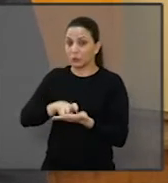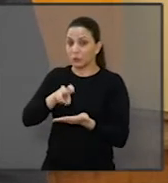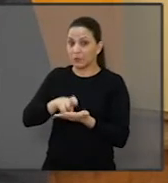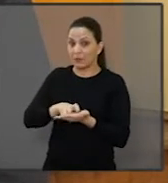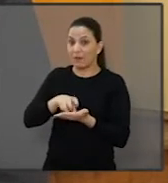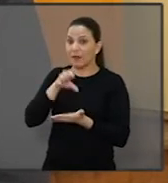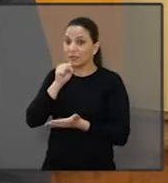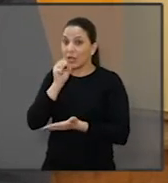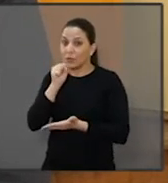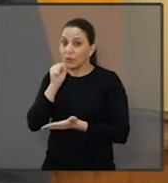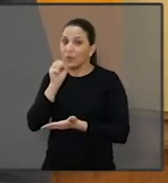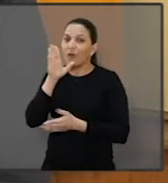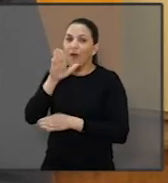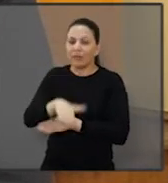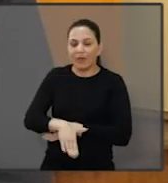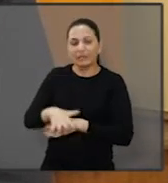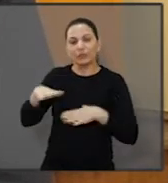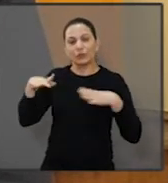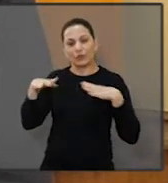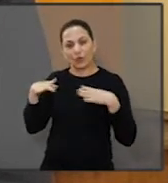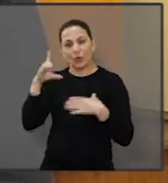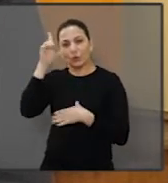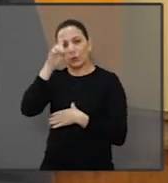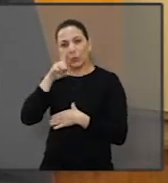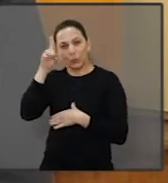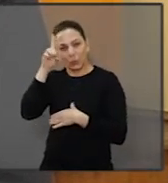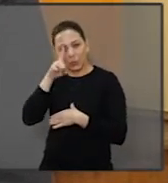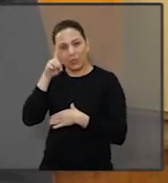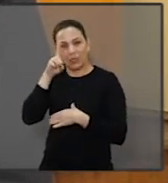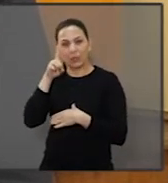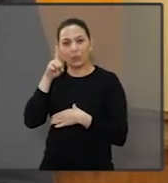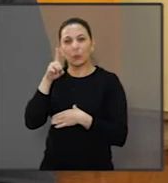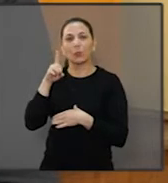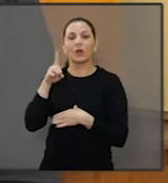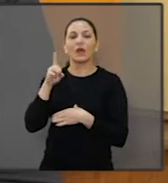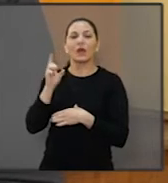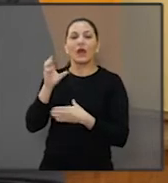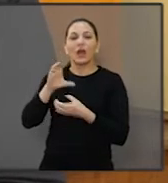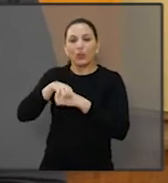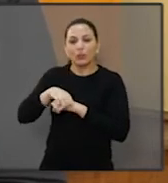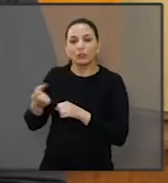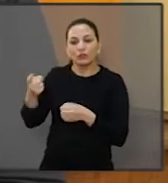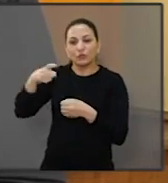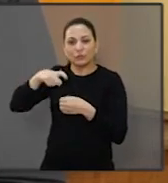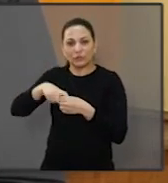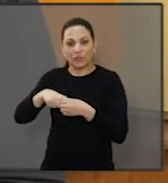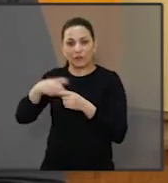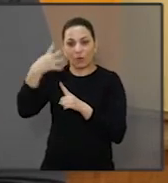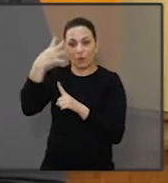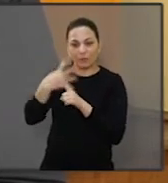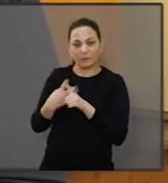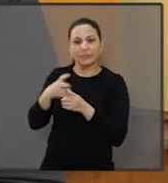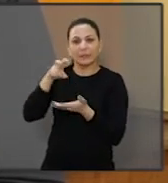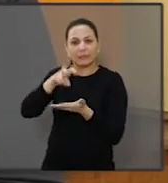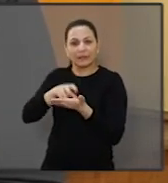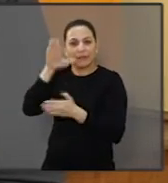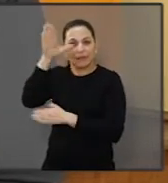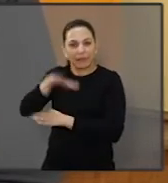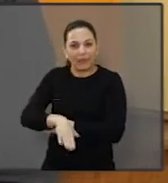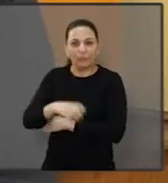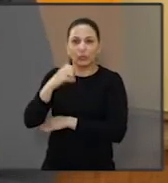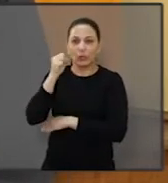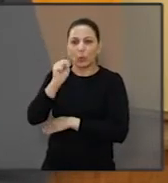manhã, tinha folga no sábado à tarde, no domingo à noite a gente tinha que estar de volta. 4 meses treinando de manhã e à